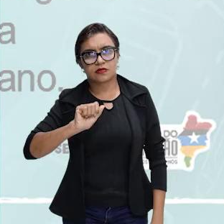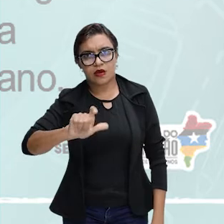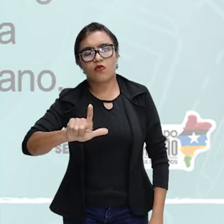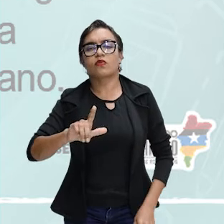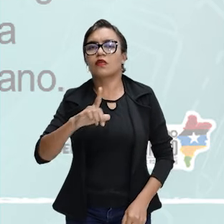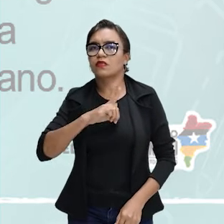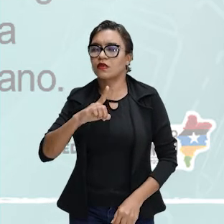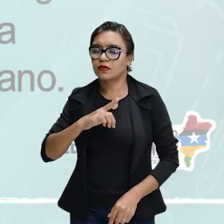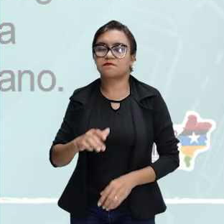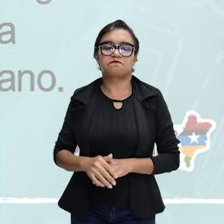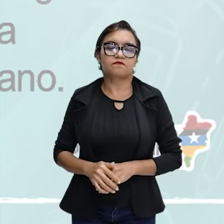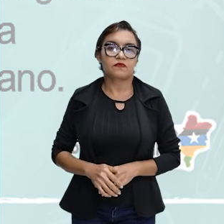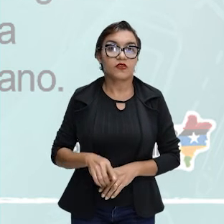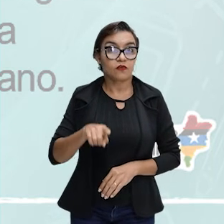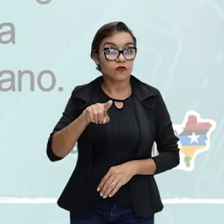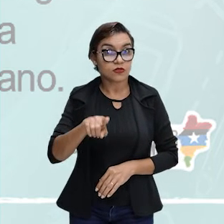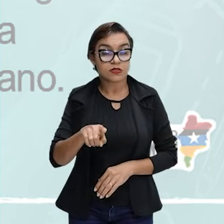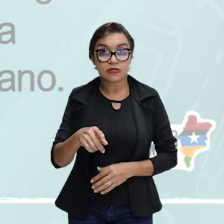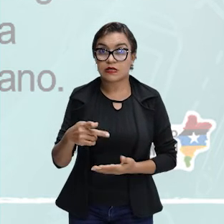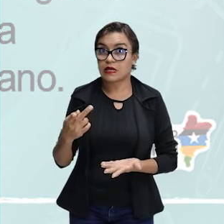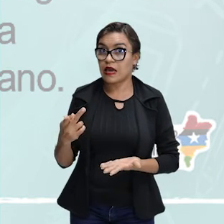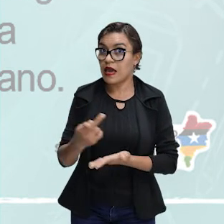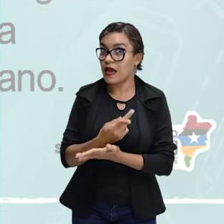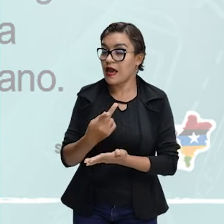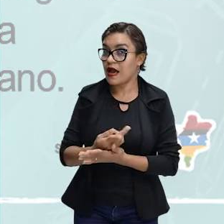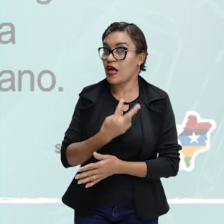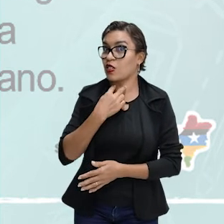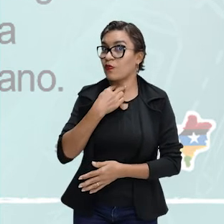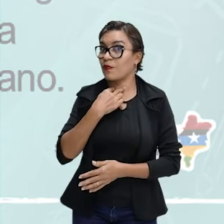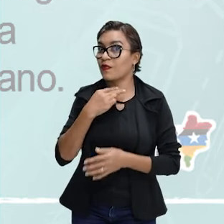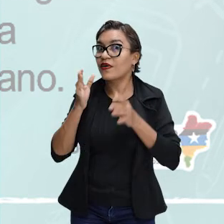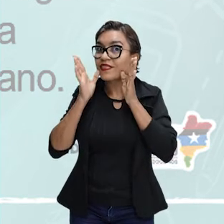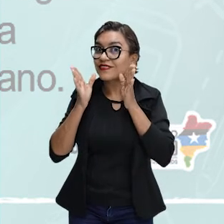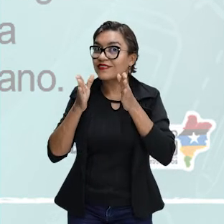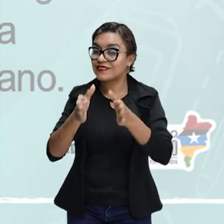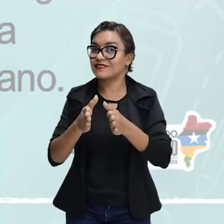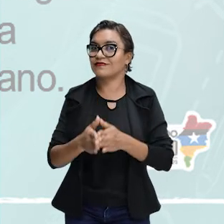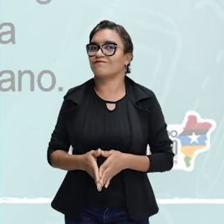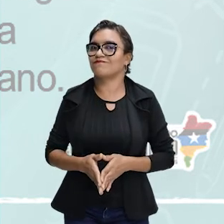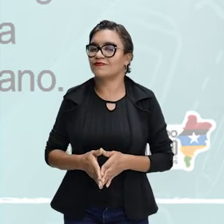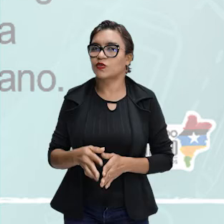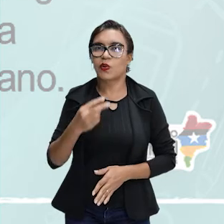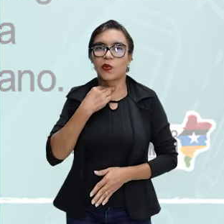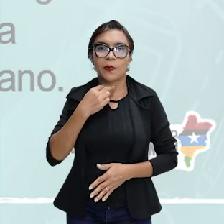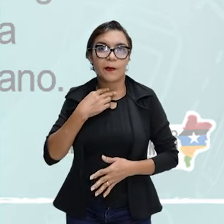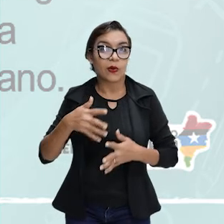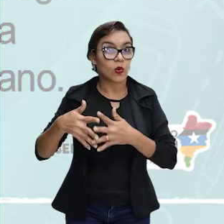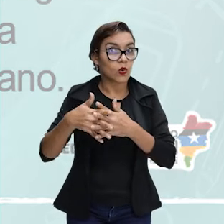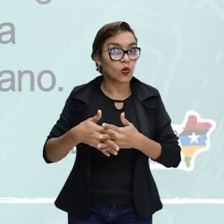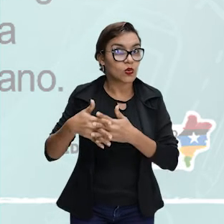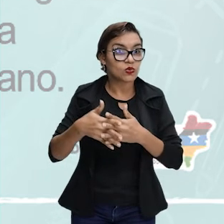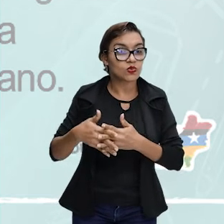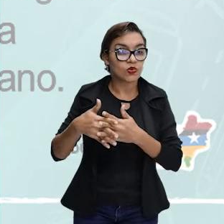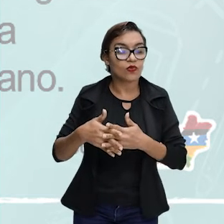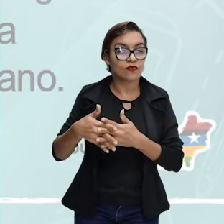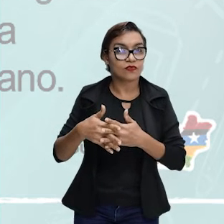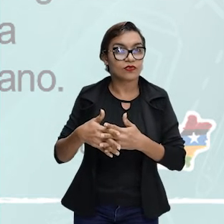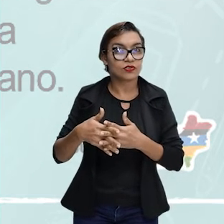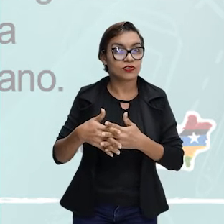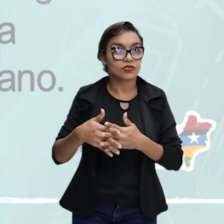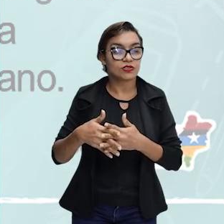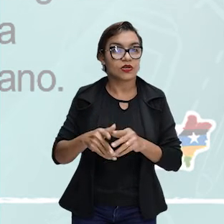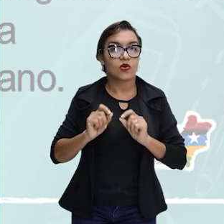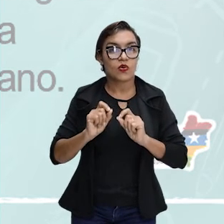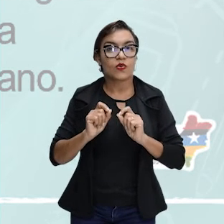Abre aspas, tu não errarás nisso também. É preciso não confundir a agricultura com o extrativismo vegetal. Qual